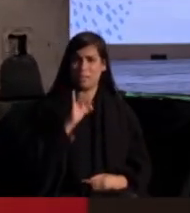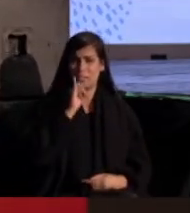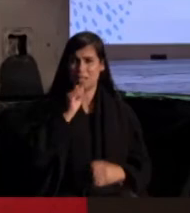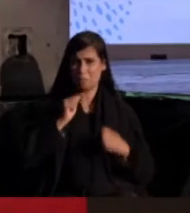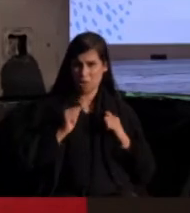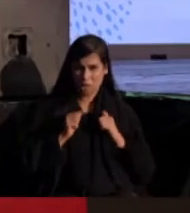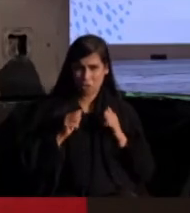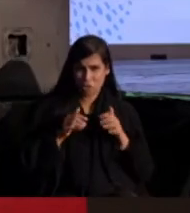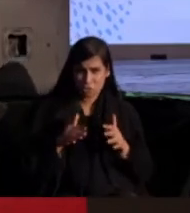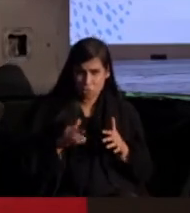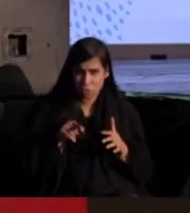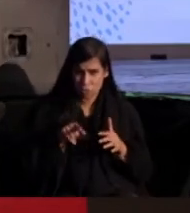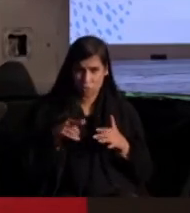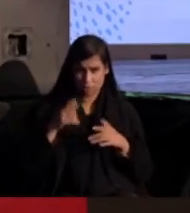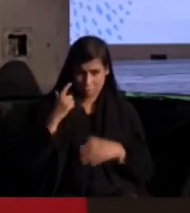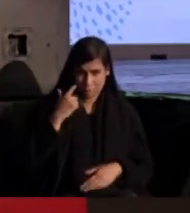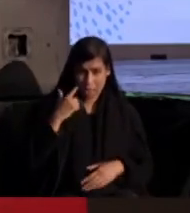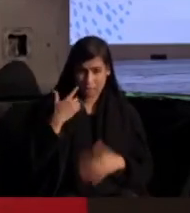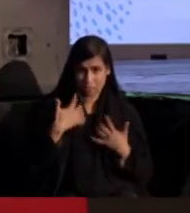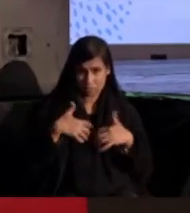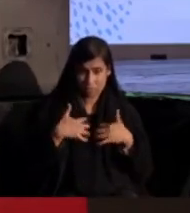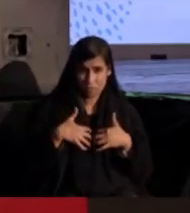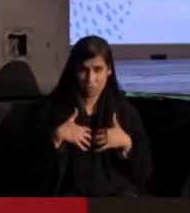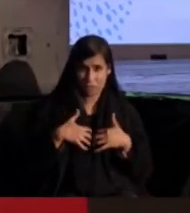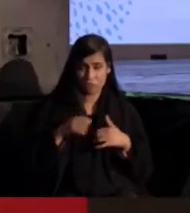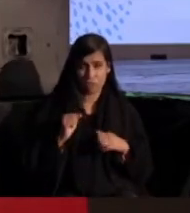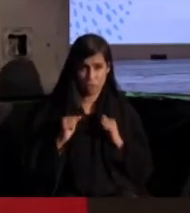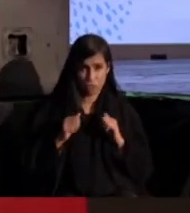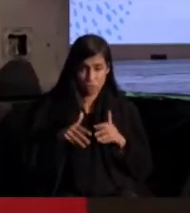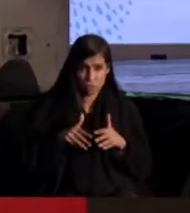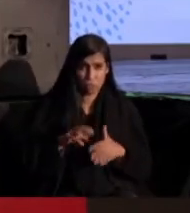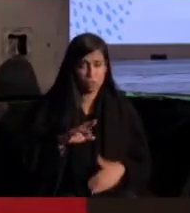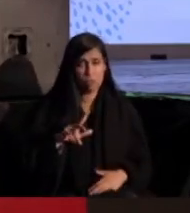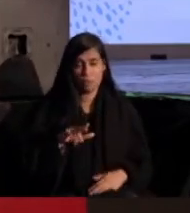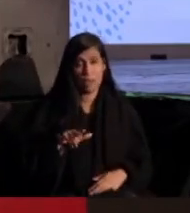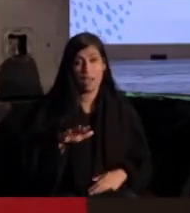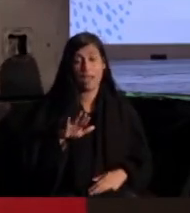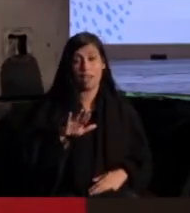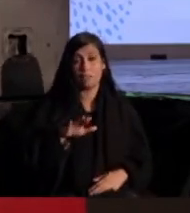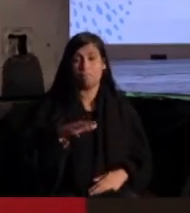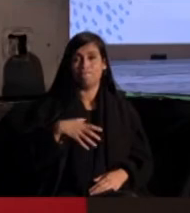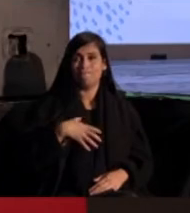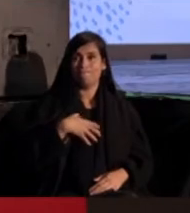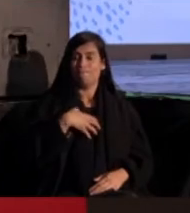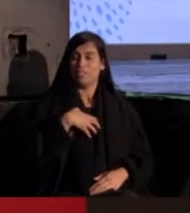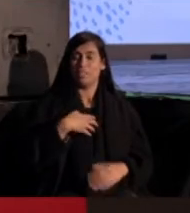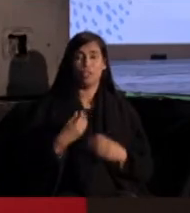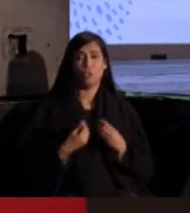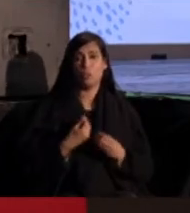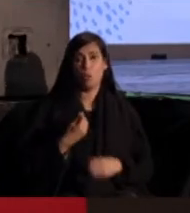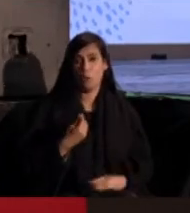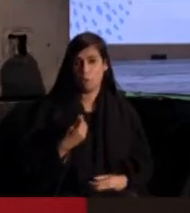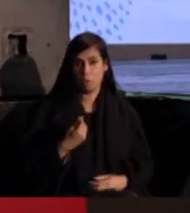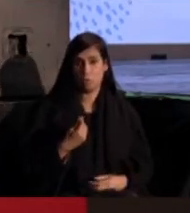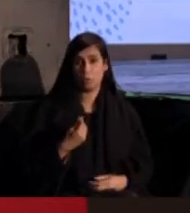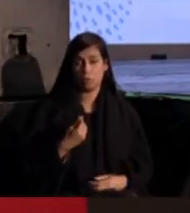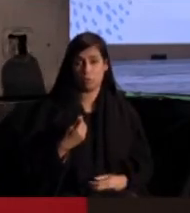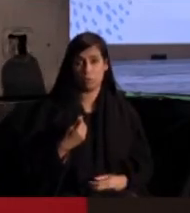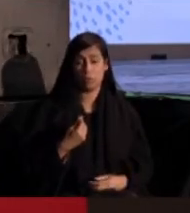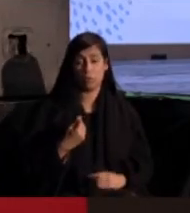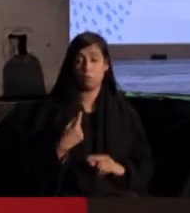se sentimos o que estamos sentindo, se podemos